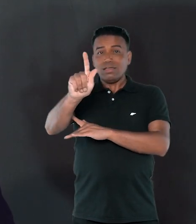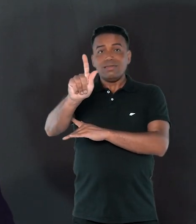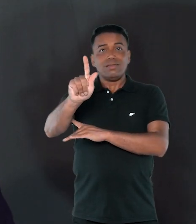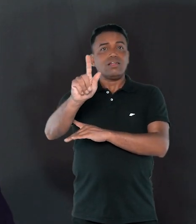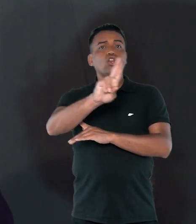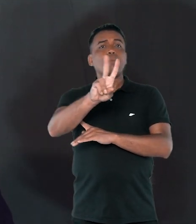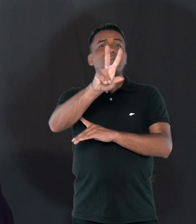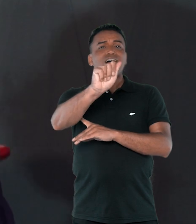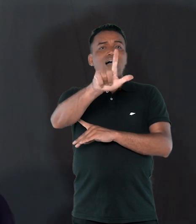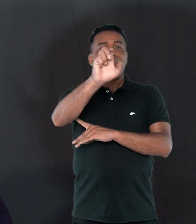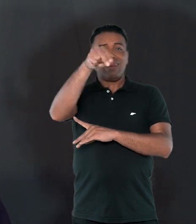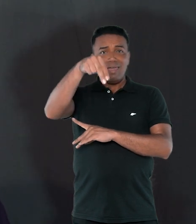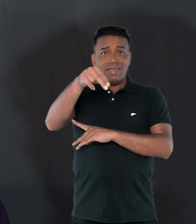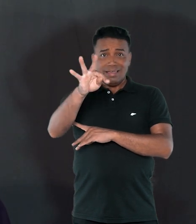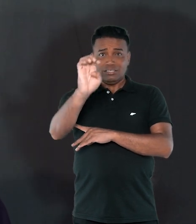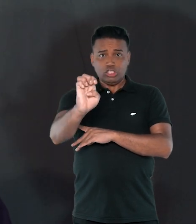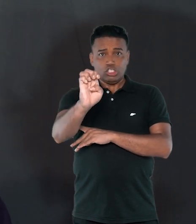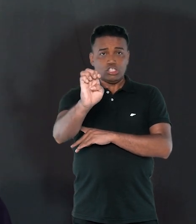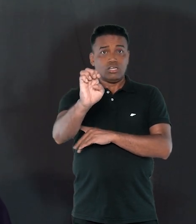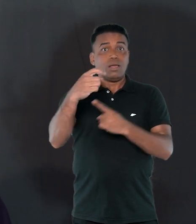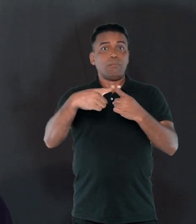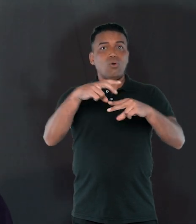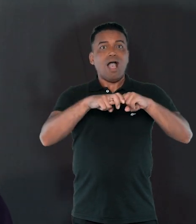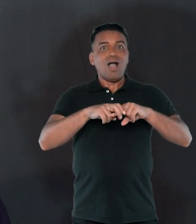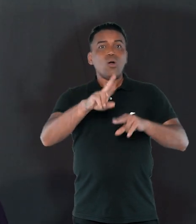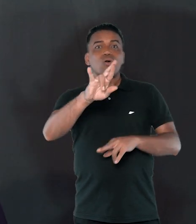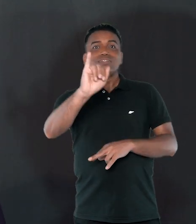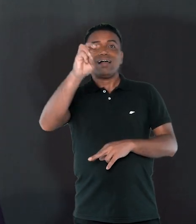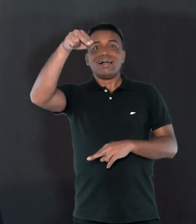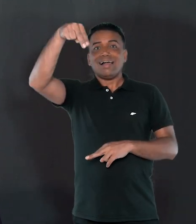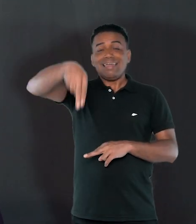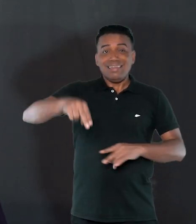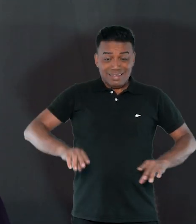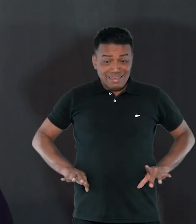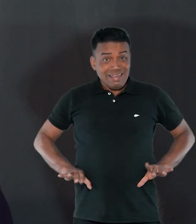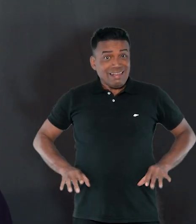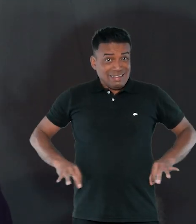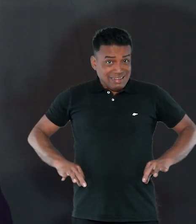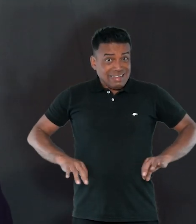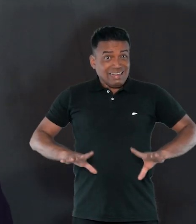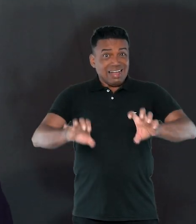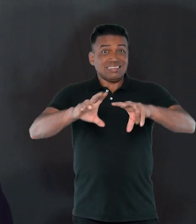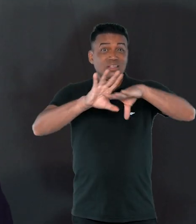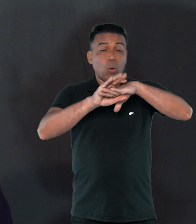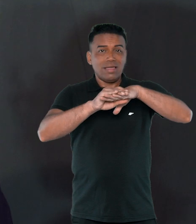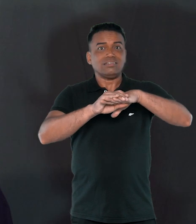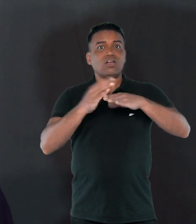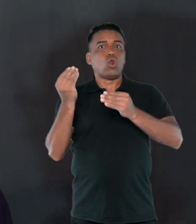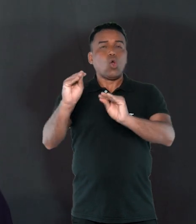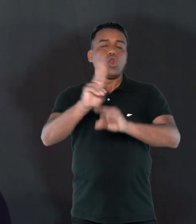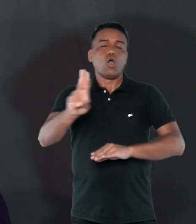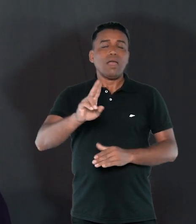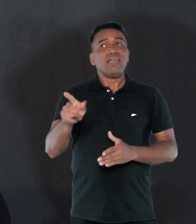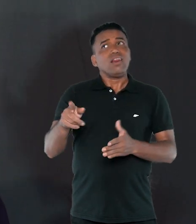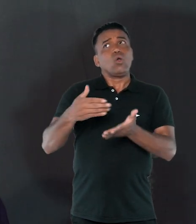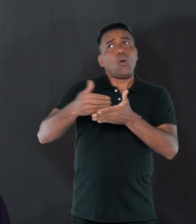doente. E a gente encontrava na faculdade, e ele, uma sinergia muito grande, e ele começou a ler